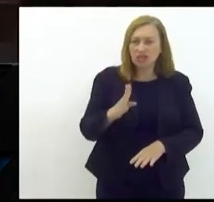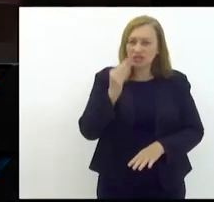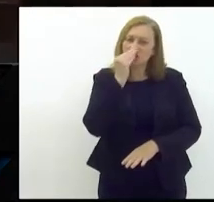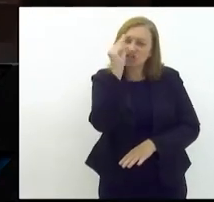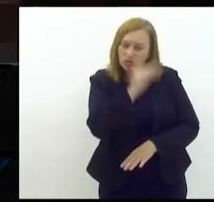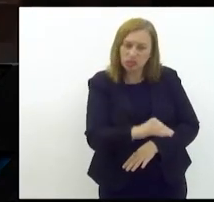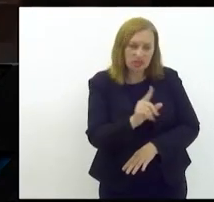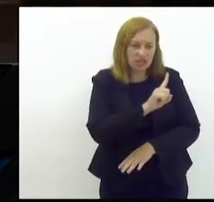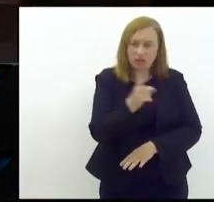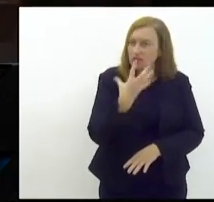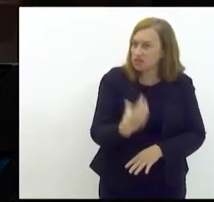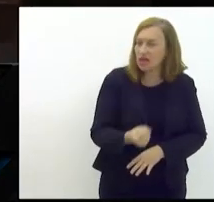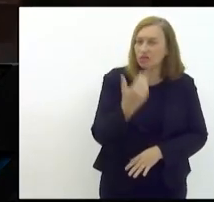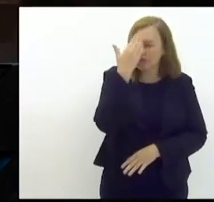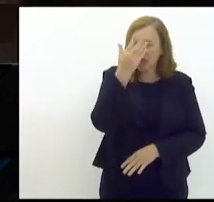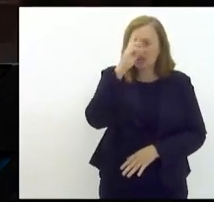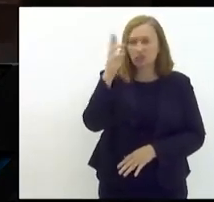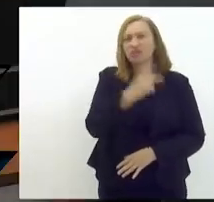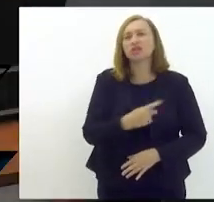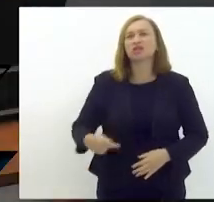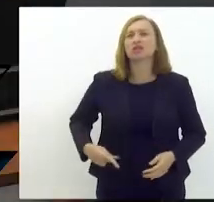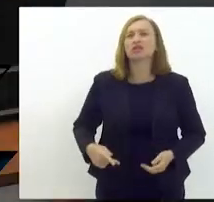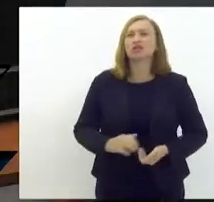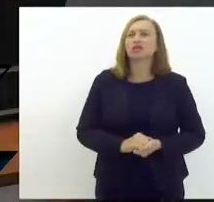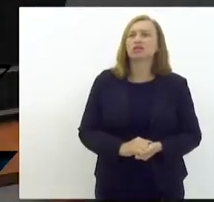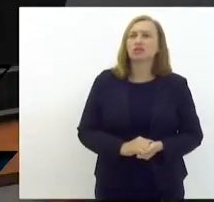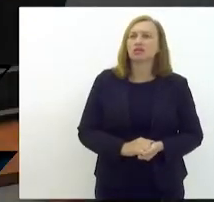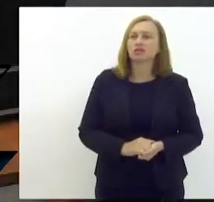que vem sendo tratada Muito obrigado presidente